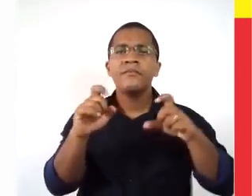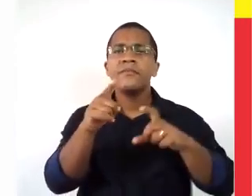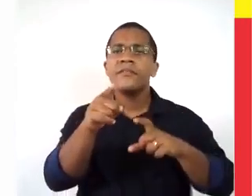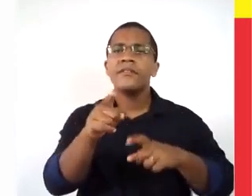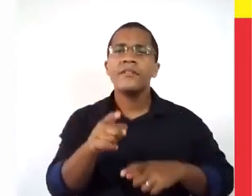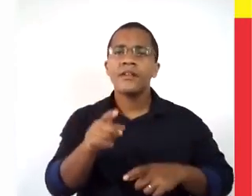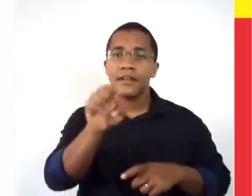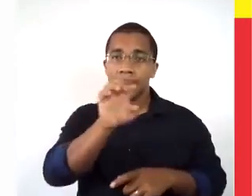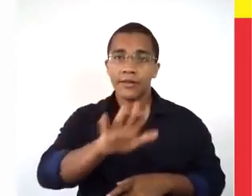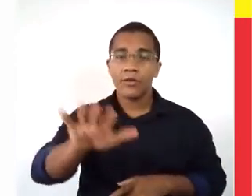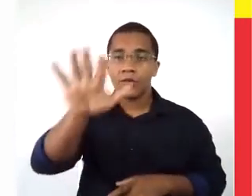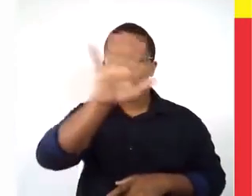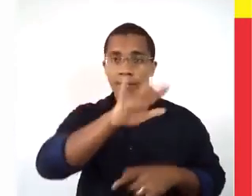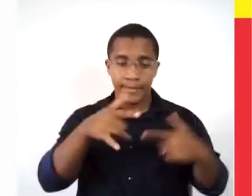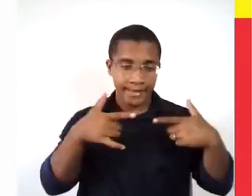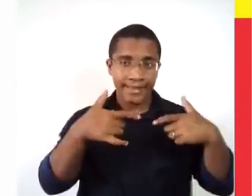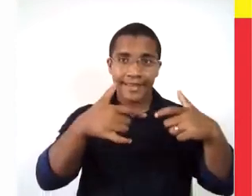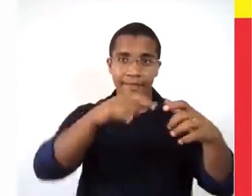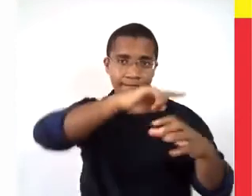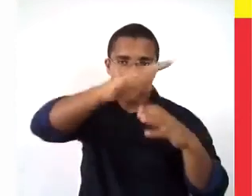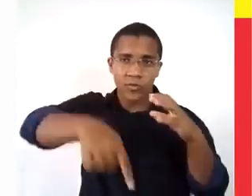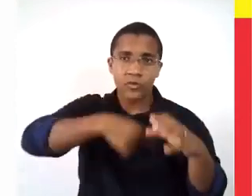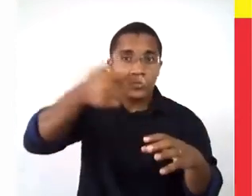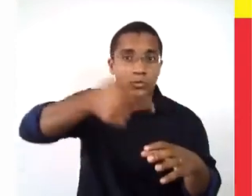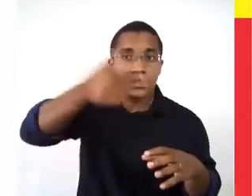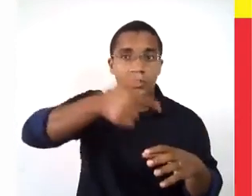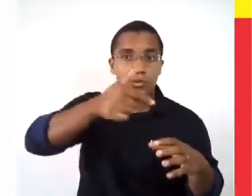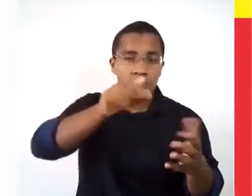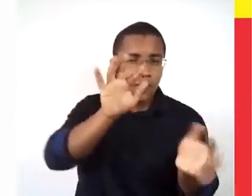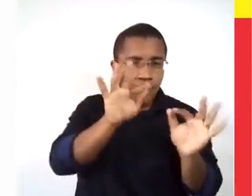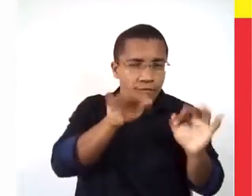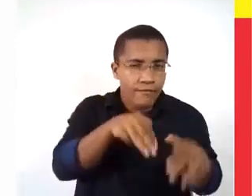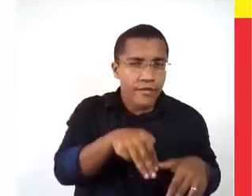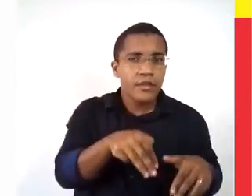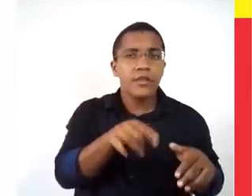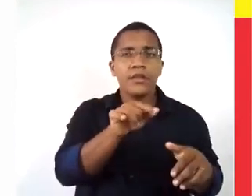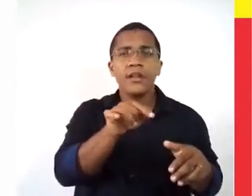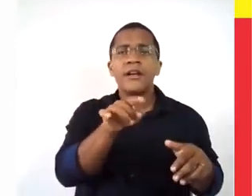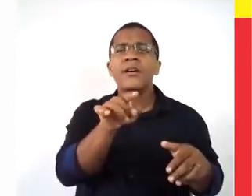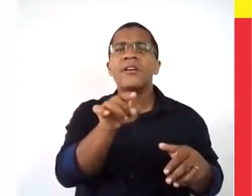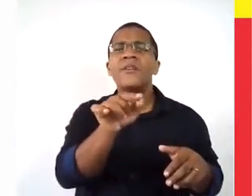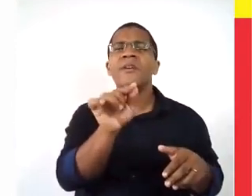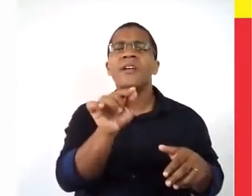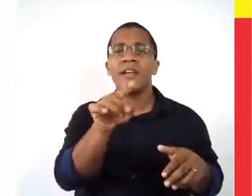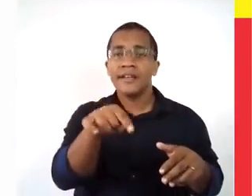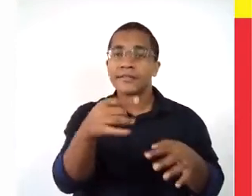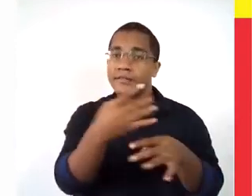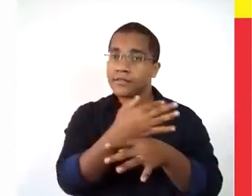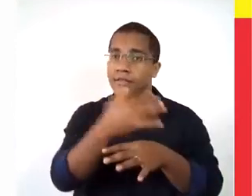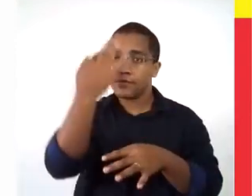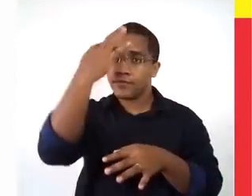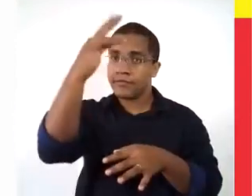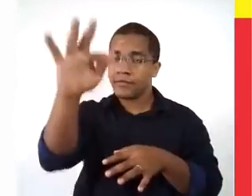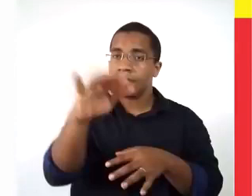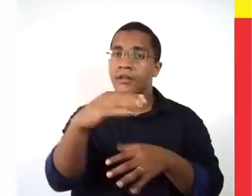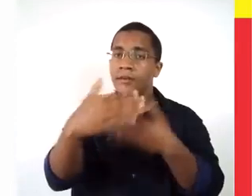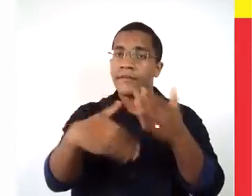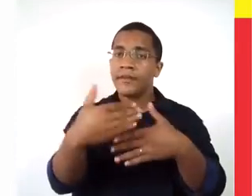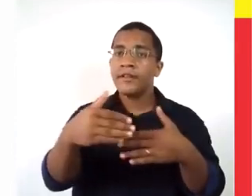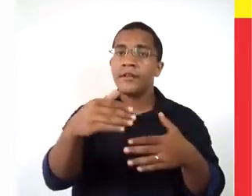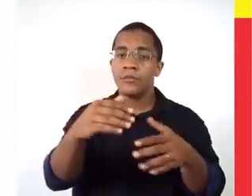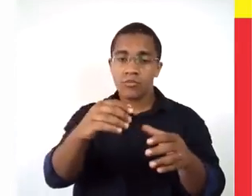imagem, tá? A Europa no fim da Segunda Guerra Mundial, que vocês veem aí, tá? Então, aí é uma cidade francesa, tá? Que